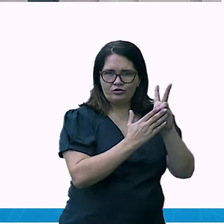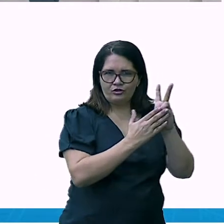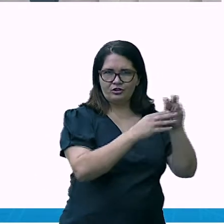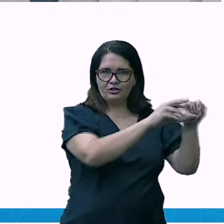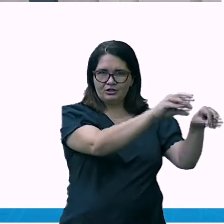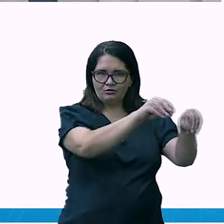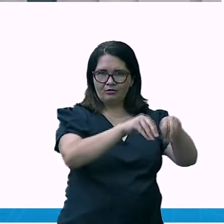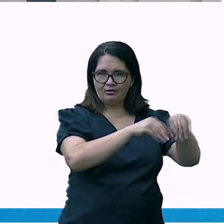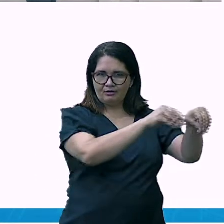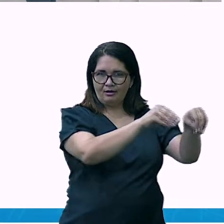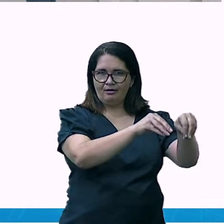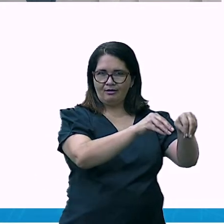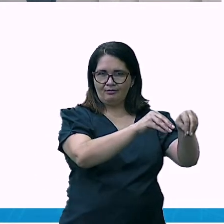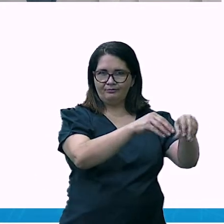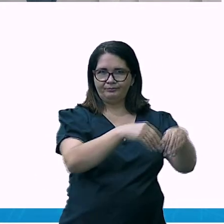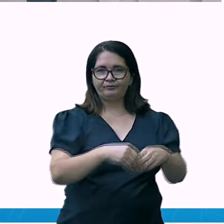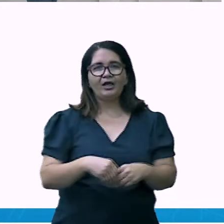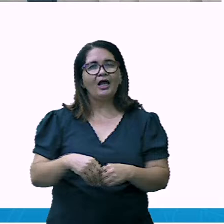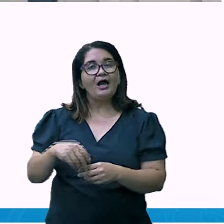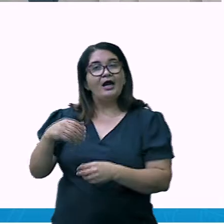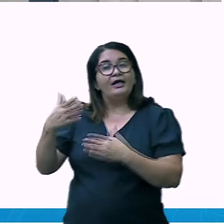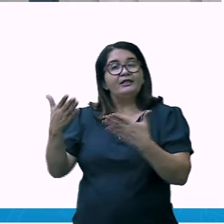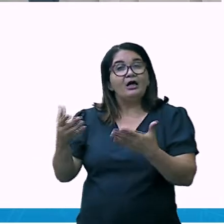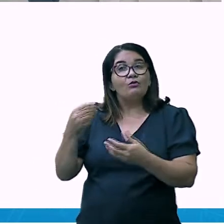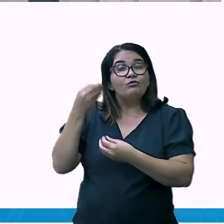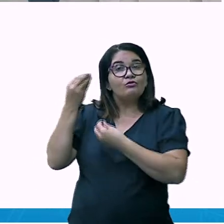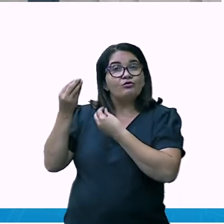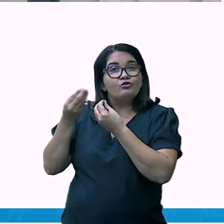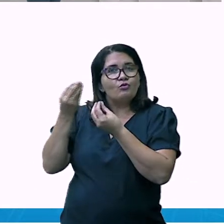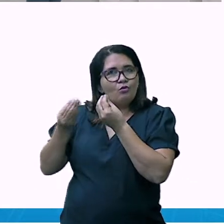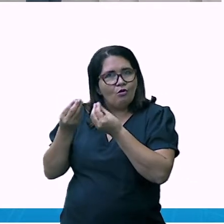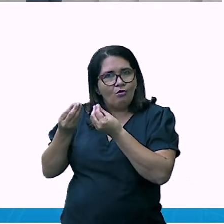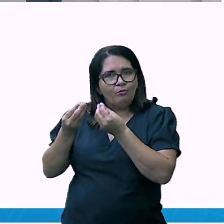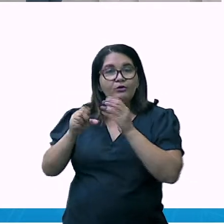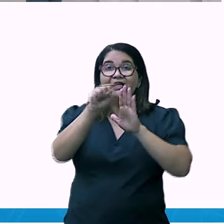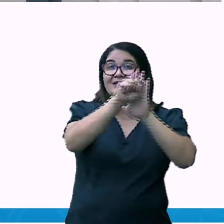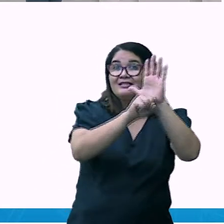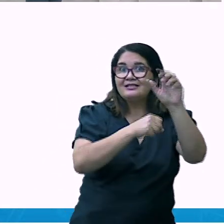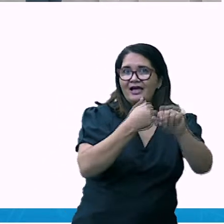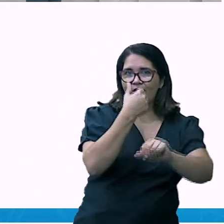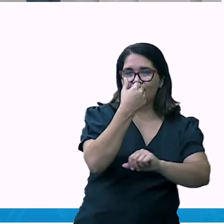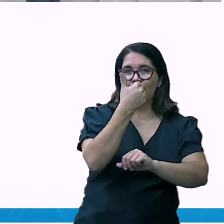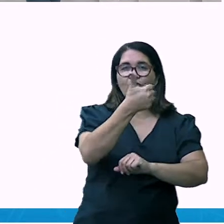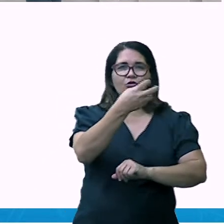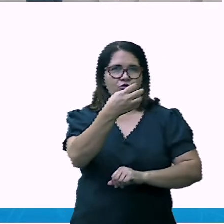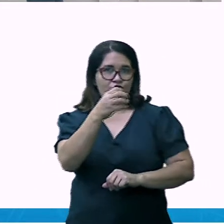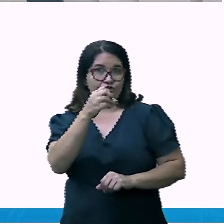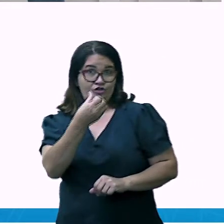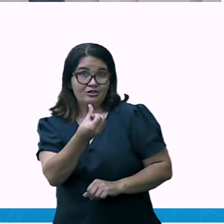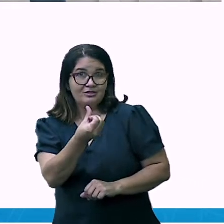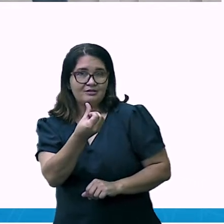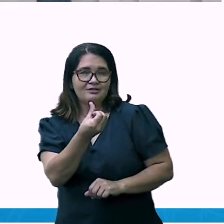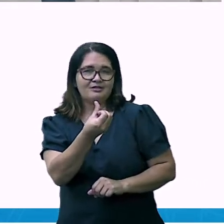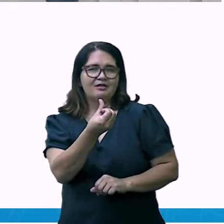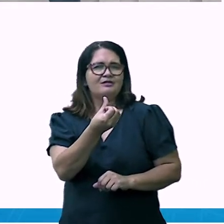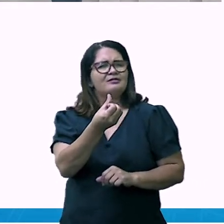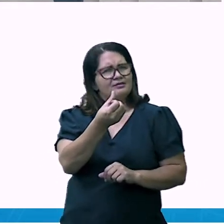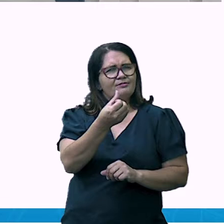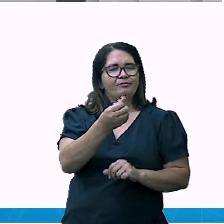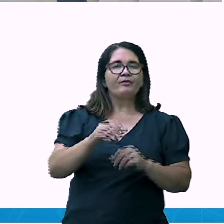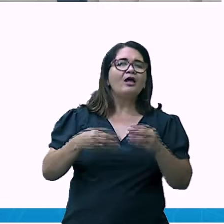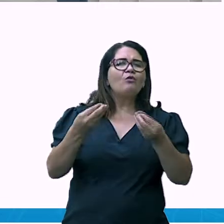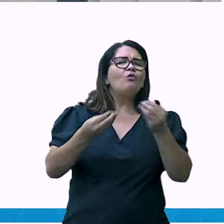duas imagens para vocês. Aqui nós temos um indígena abraçando uma árvore e aqui nós temos